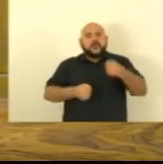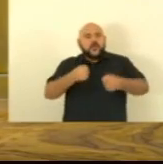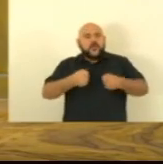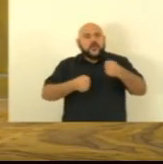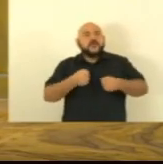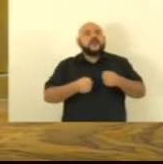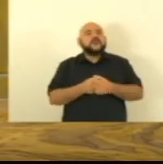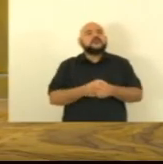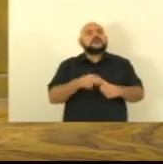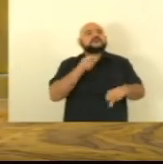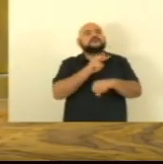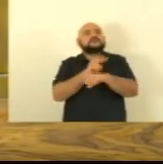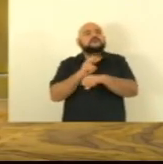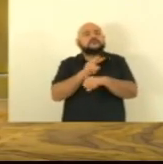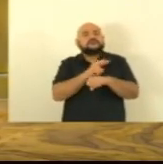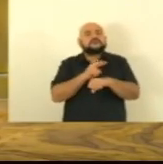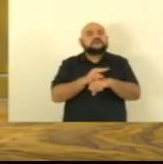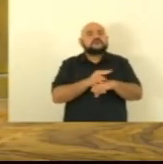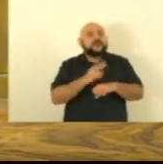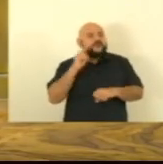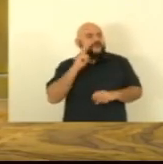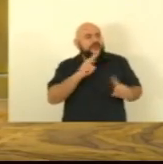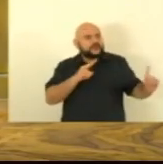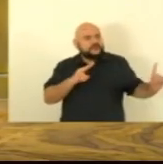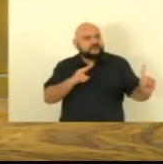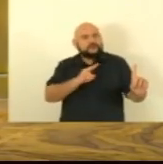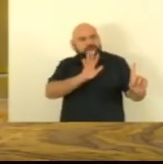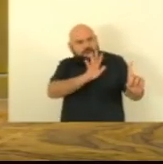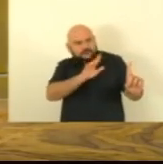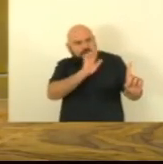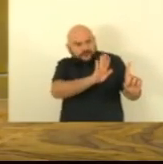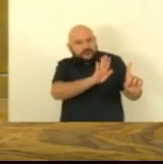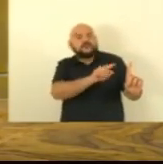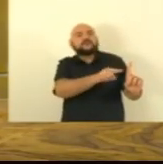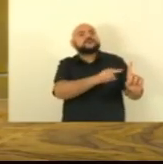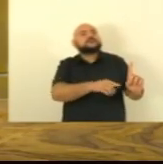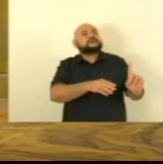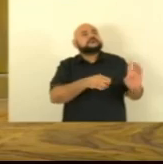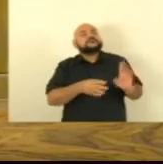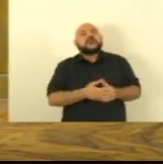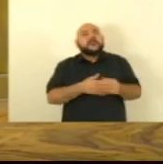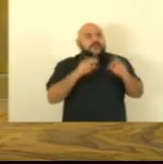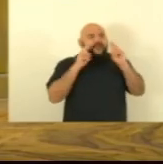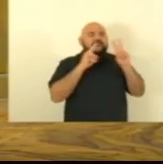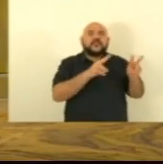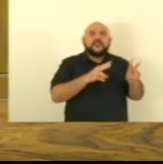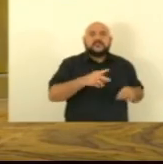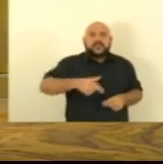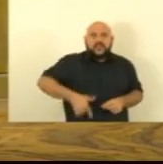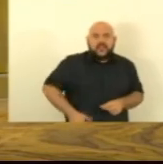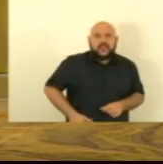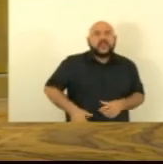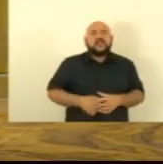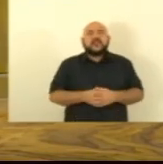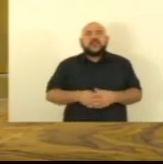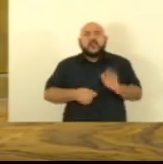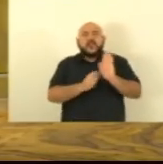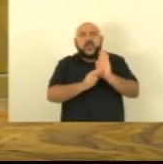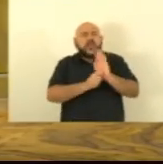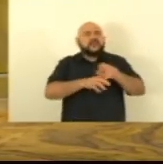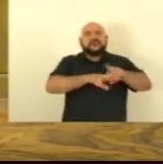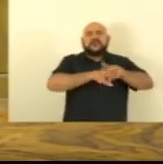abordagens aos agricultores, produtores rurais, trabalhadores, as famílias, com